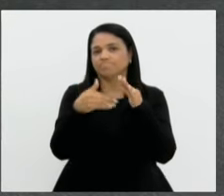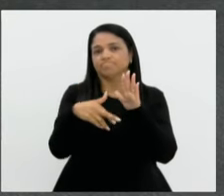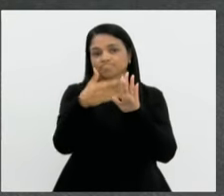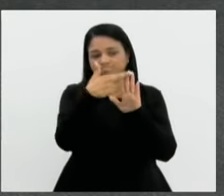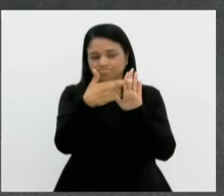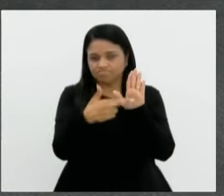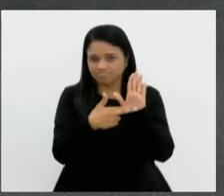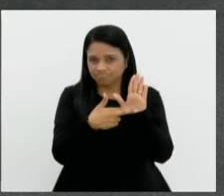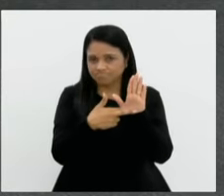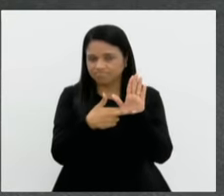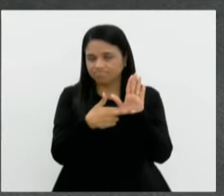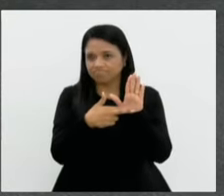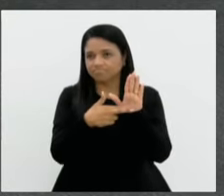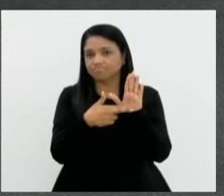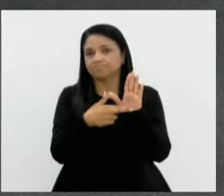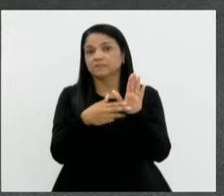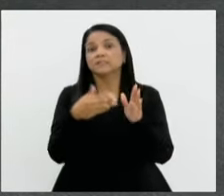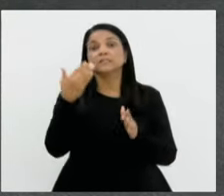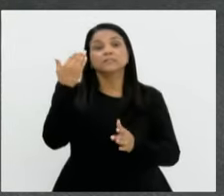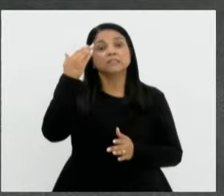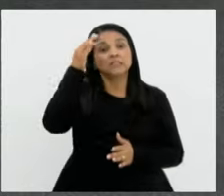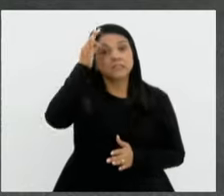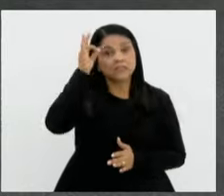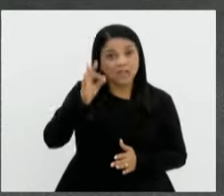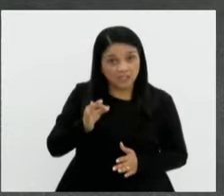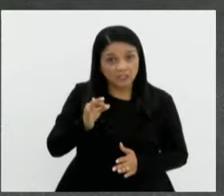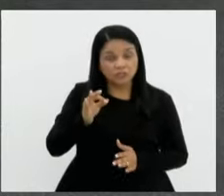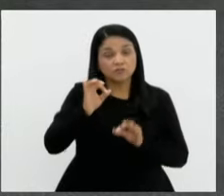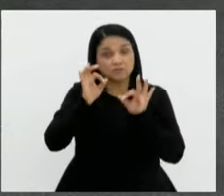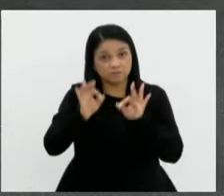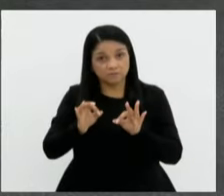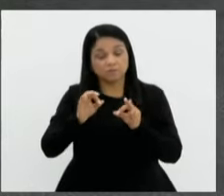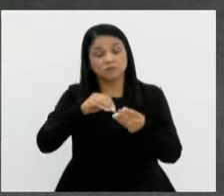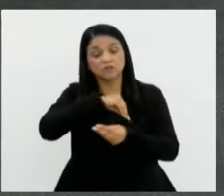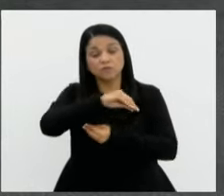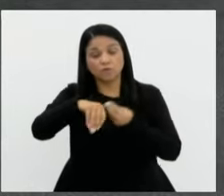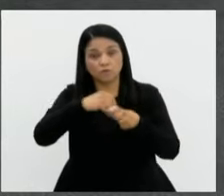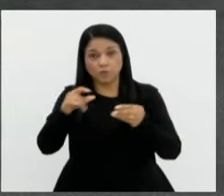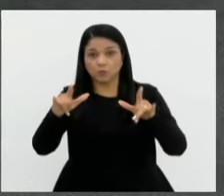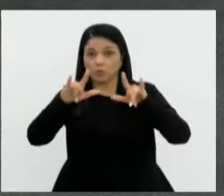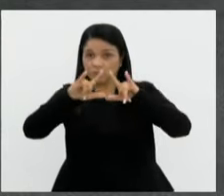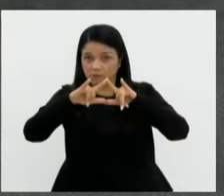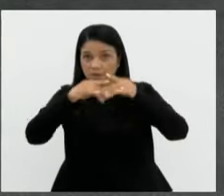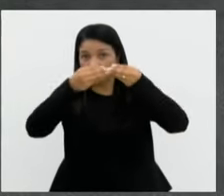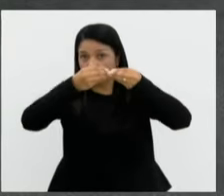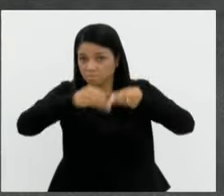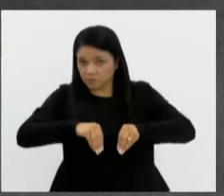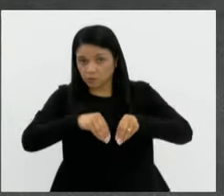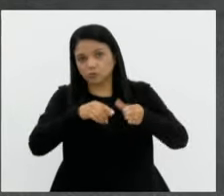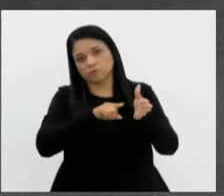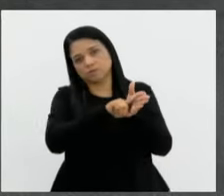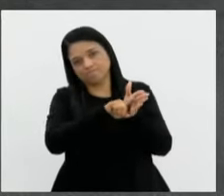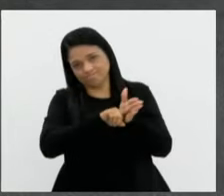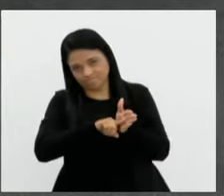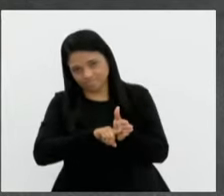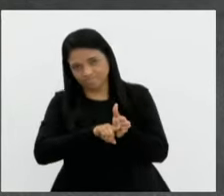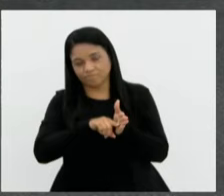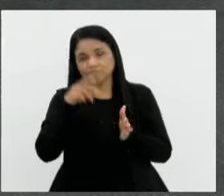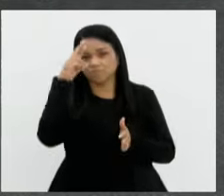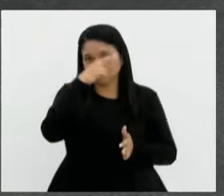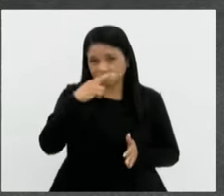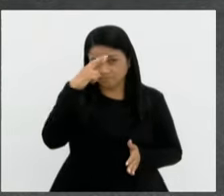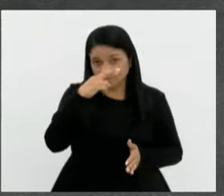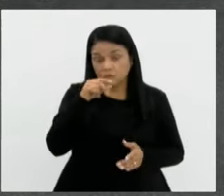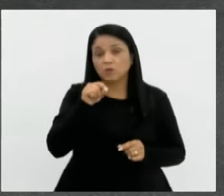entende que o possível envolvimento de uma deputada ou de um deputado com a milícia pode prejudicar a investigação. E eu te digo por